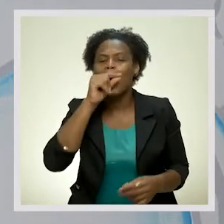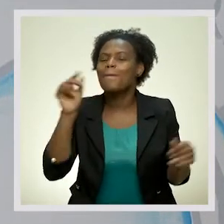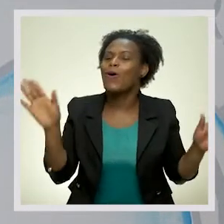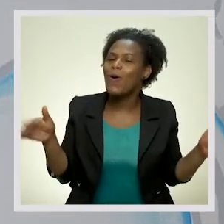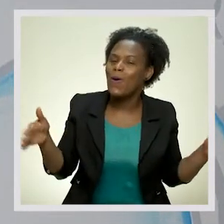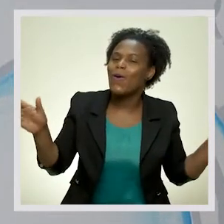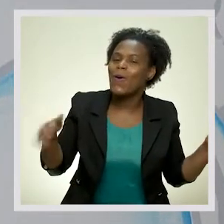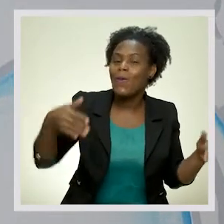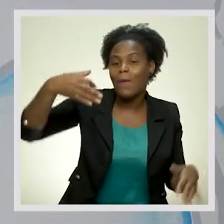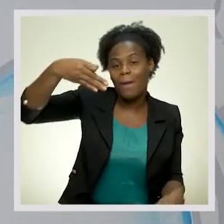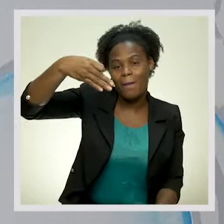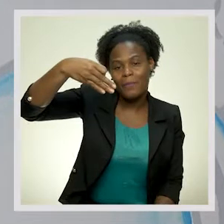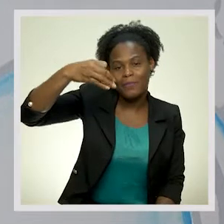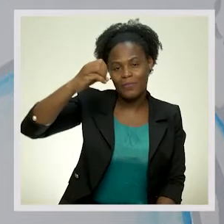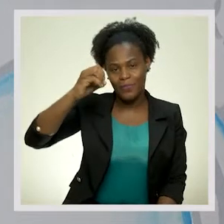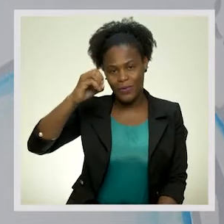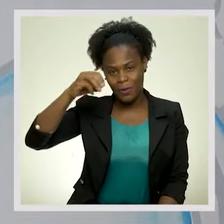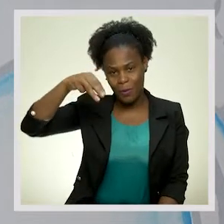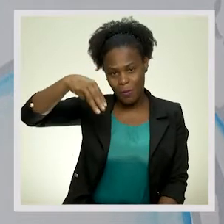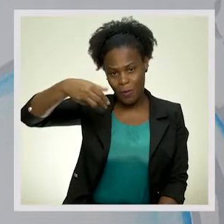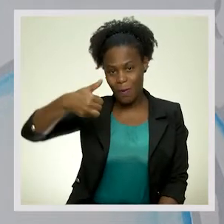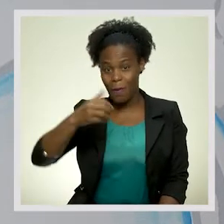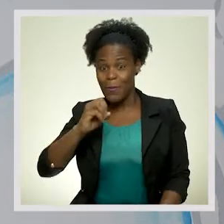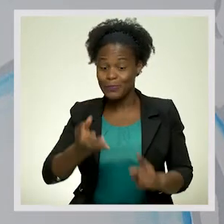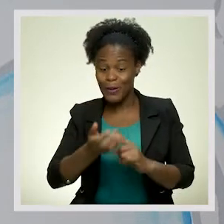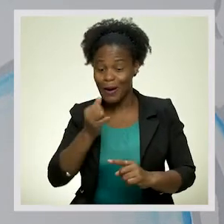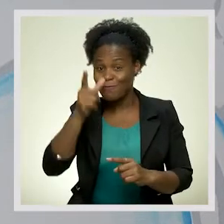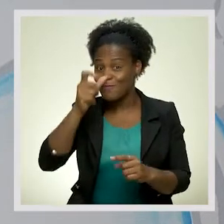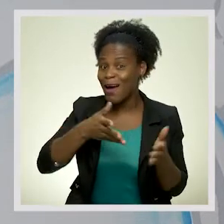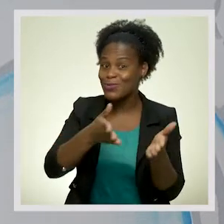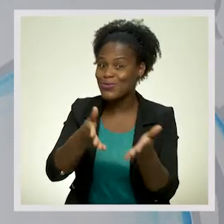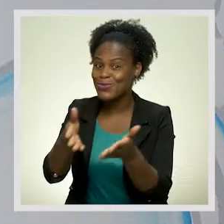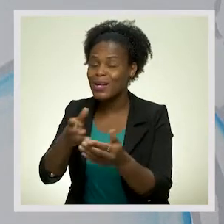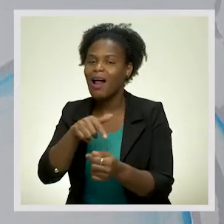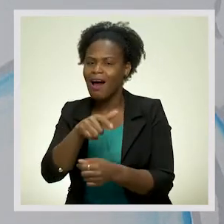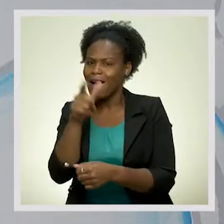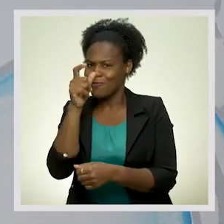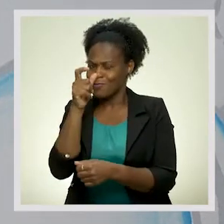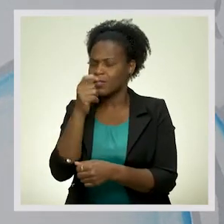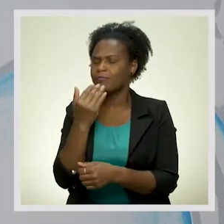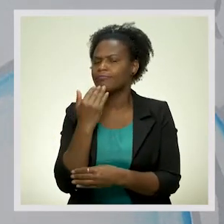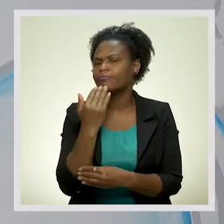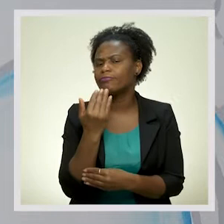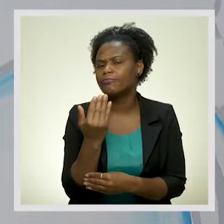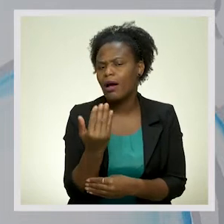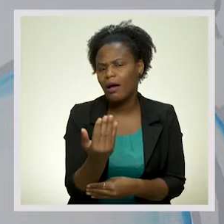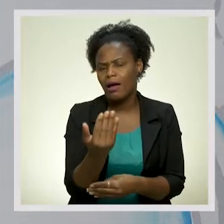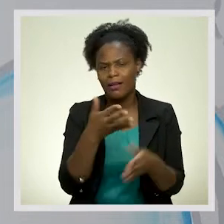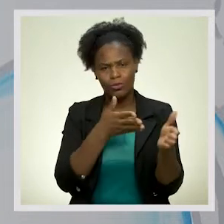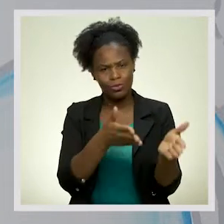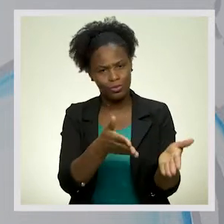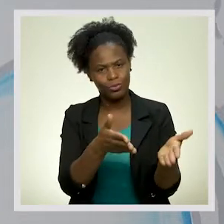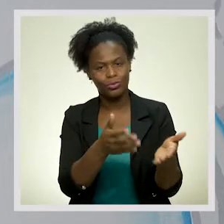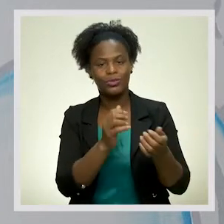conseguiu ajudar a formiga. E a formiga, de facto, ficou grata pela ajuda. E